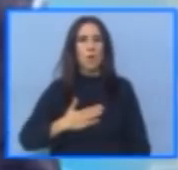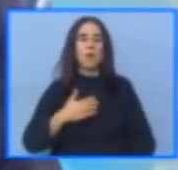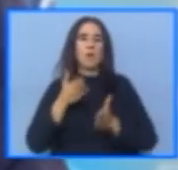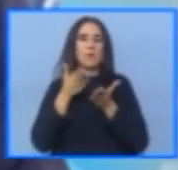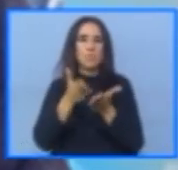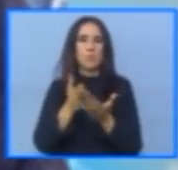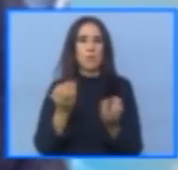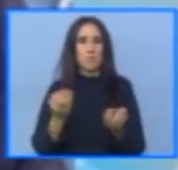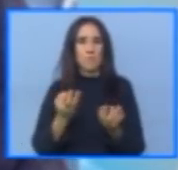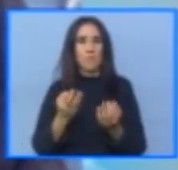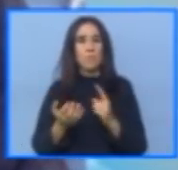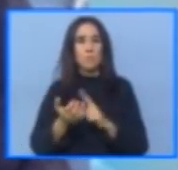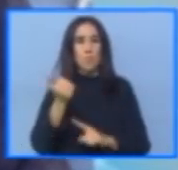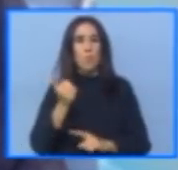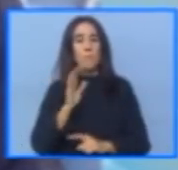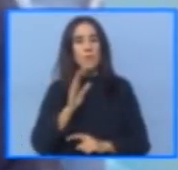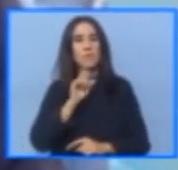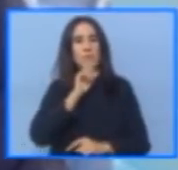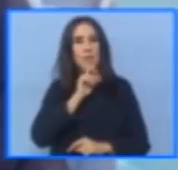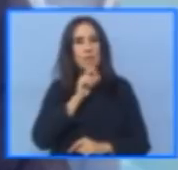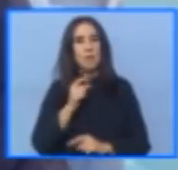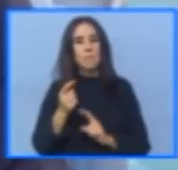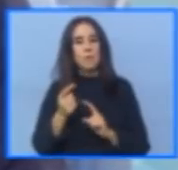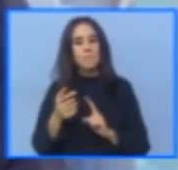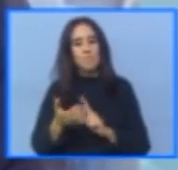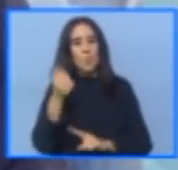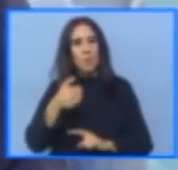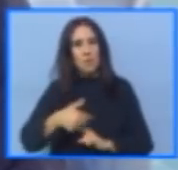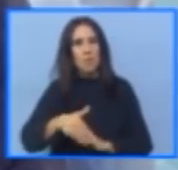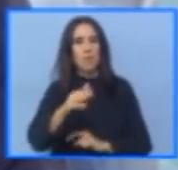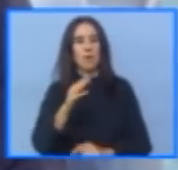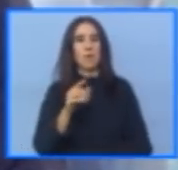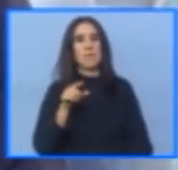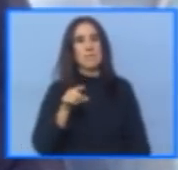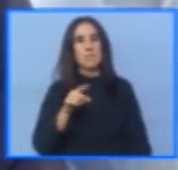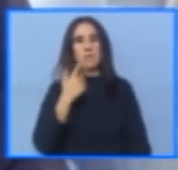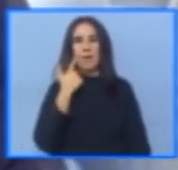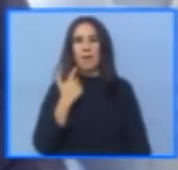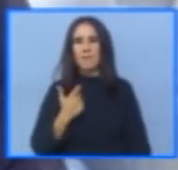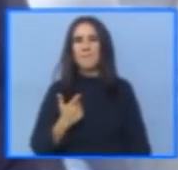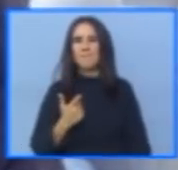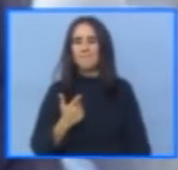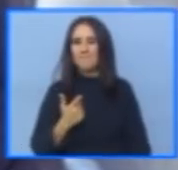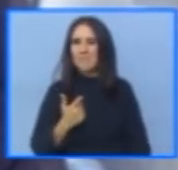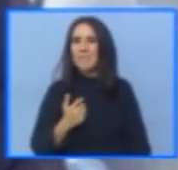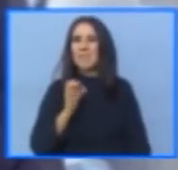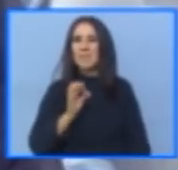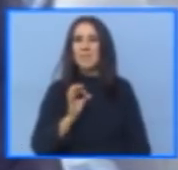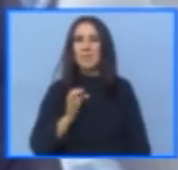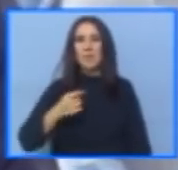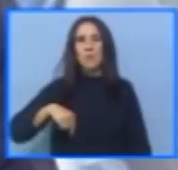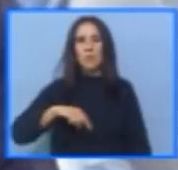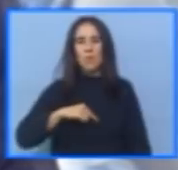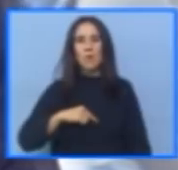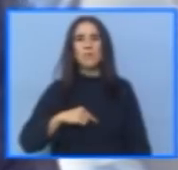ajudando a que eles se concretizem, mas plausíveis para chegar lá. E isto parece-me que é talvez uma das dimensões a que nós temos